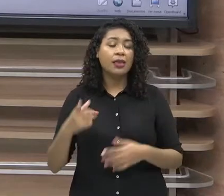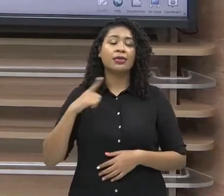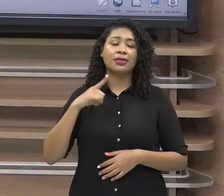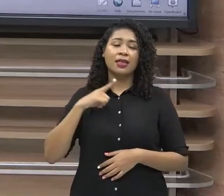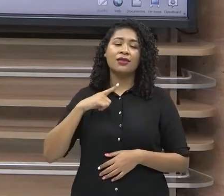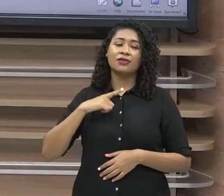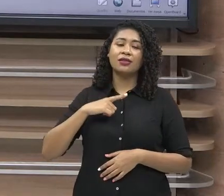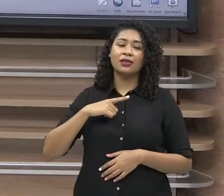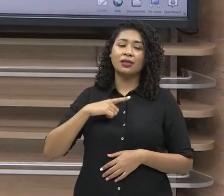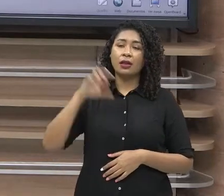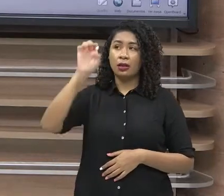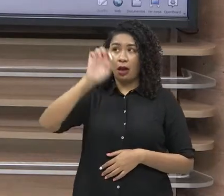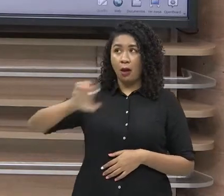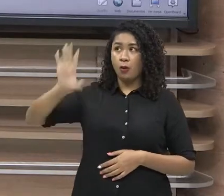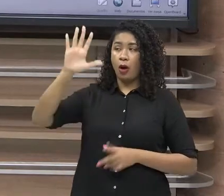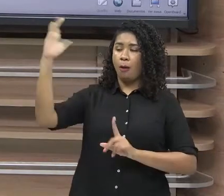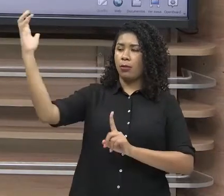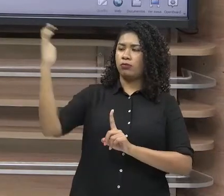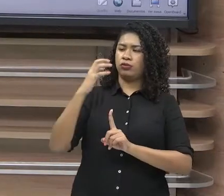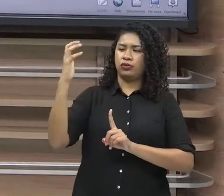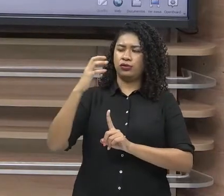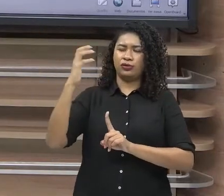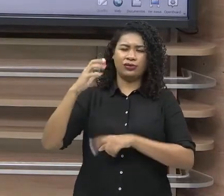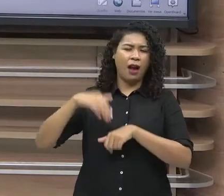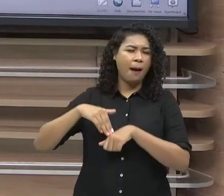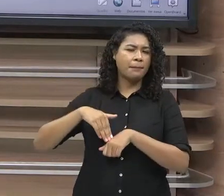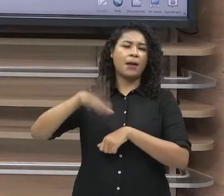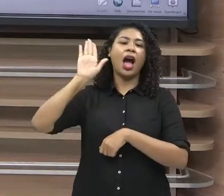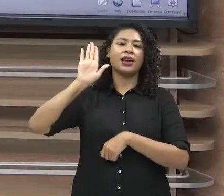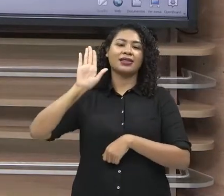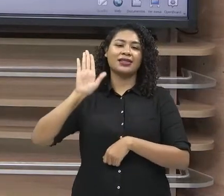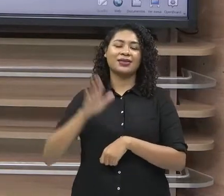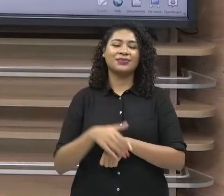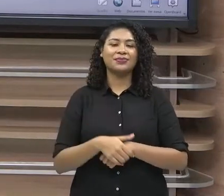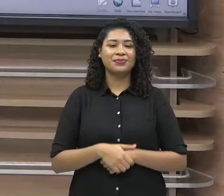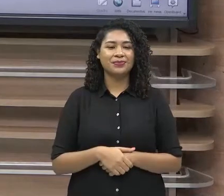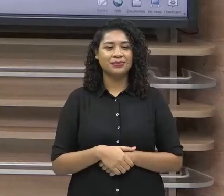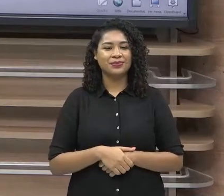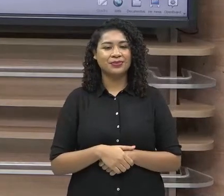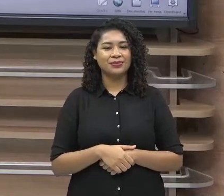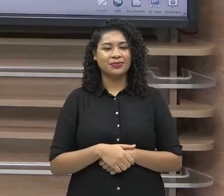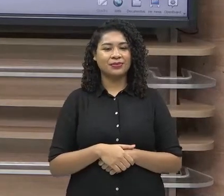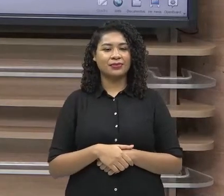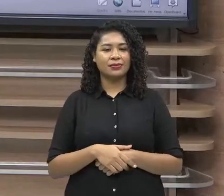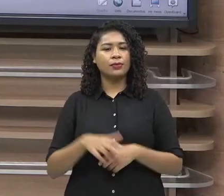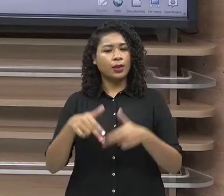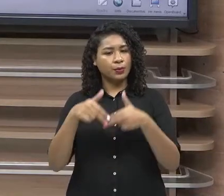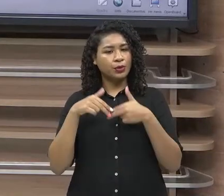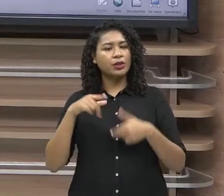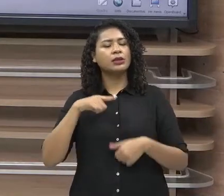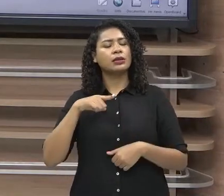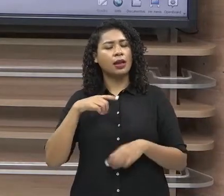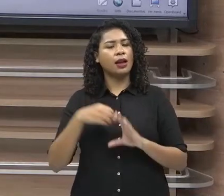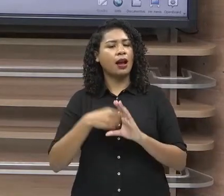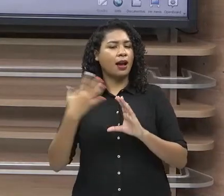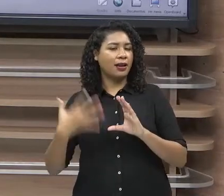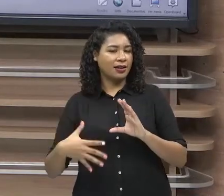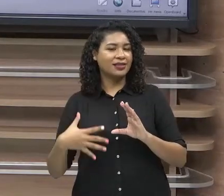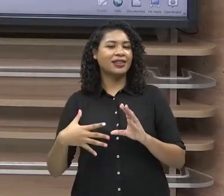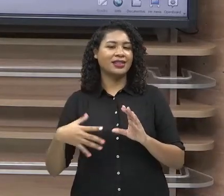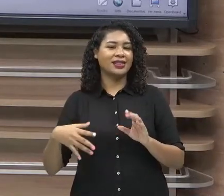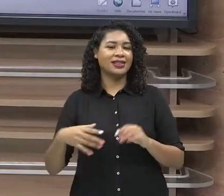influência dos europeus que se instalaram mais lá no sul do país. Então, ela tem também características de